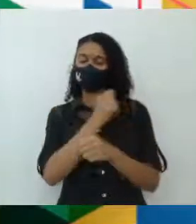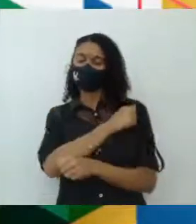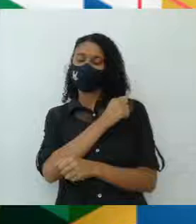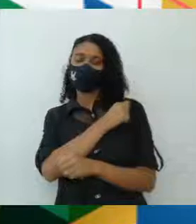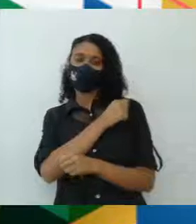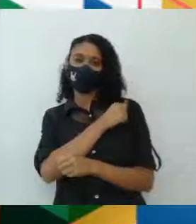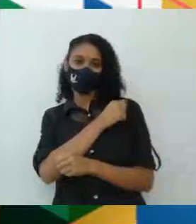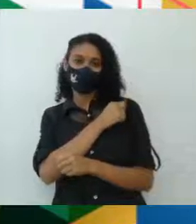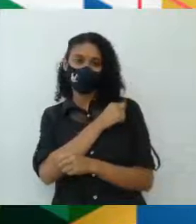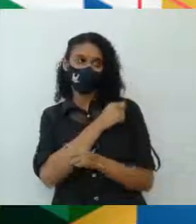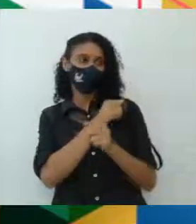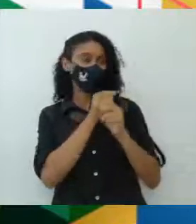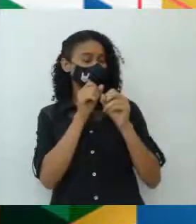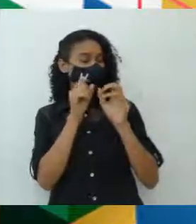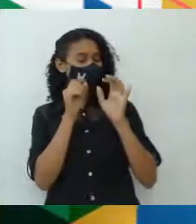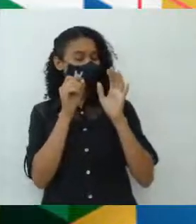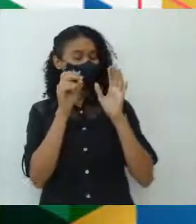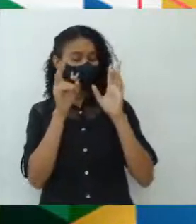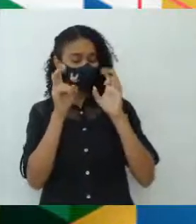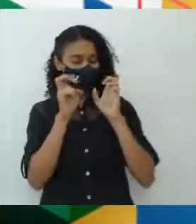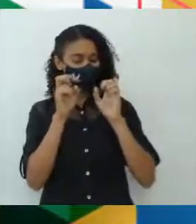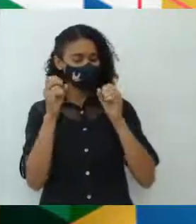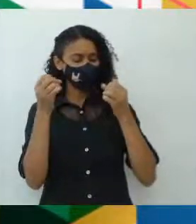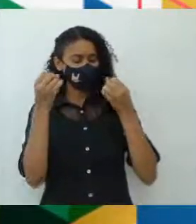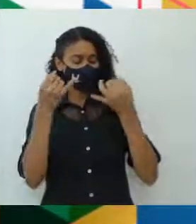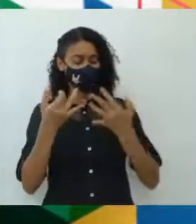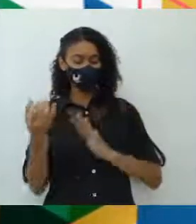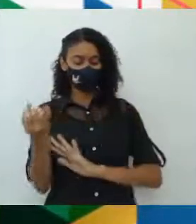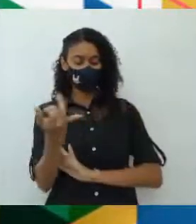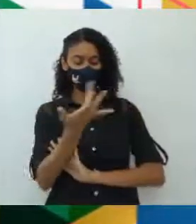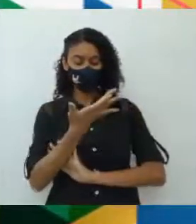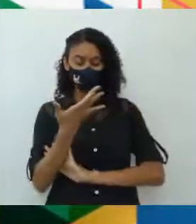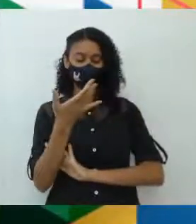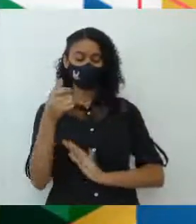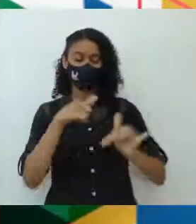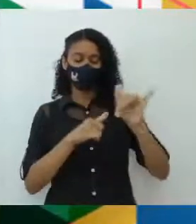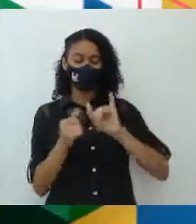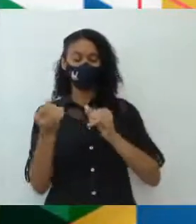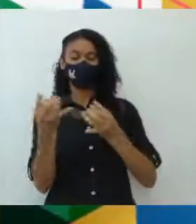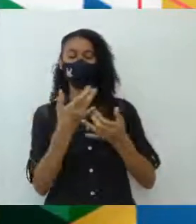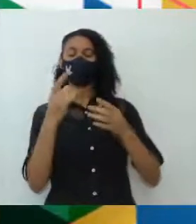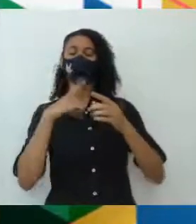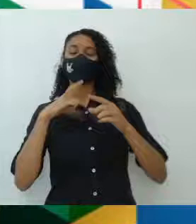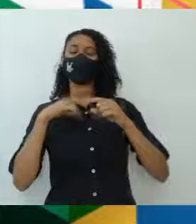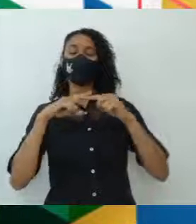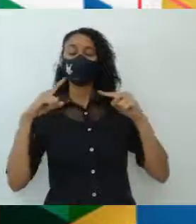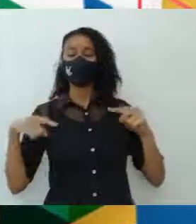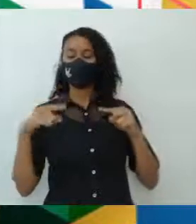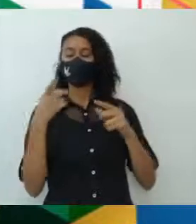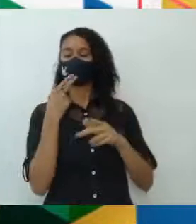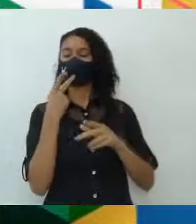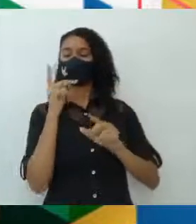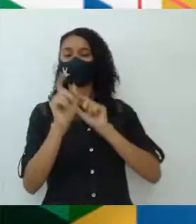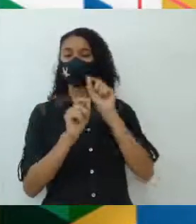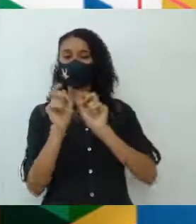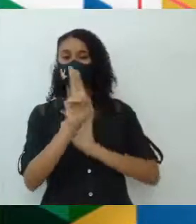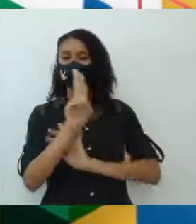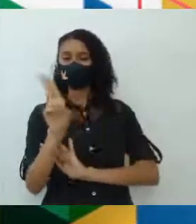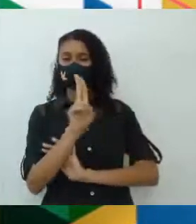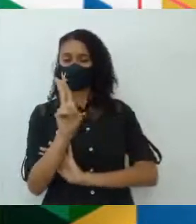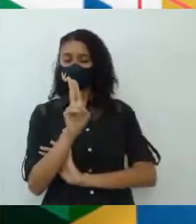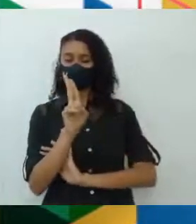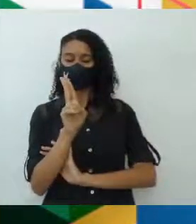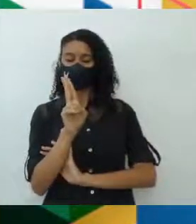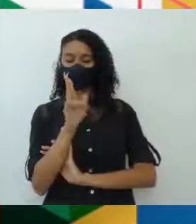de quantidades em química, mais especificamente a quantidade de matéria, vulgarmente conhecido